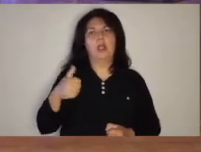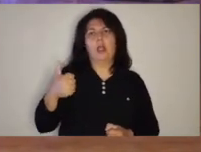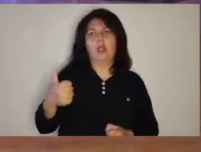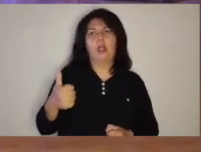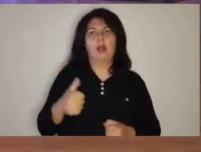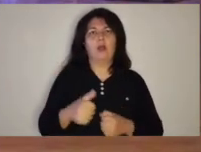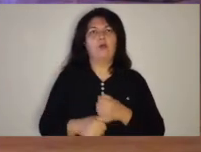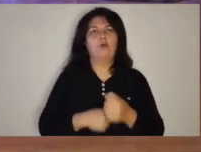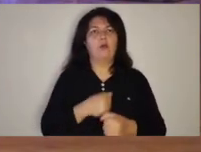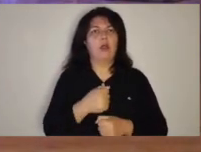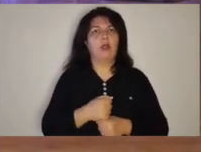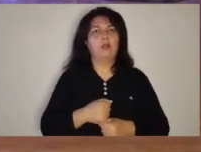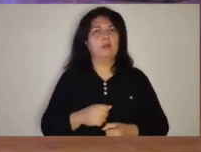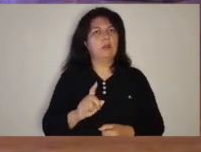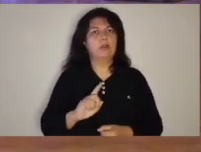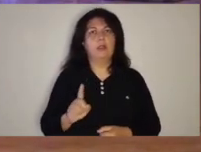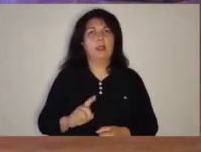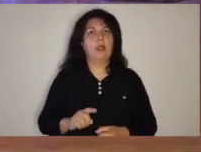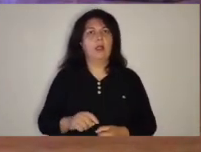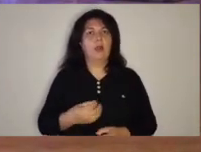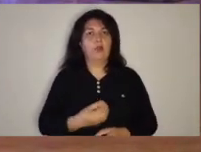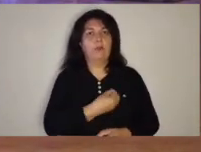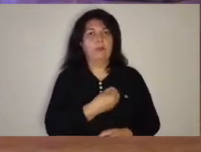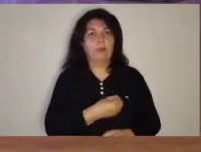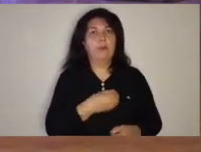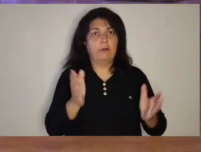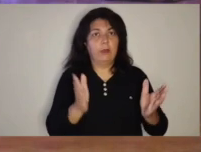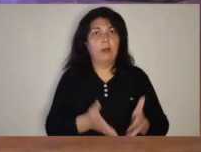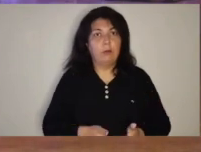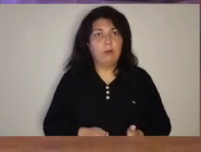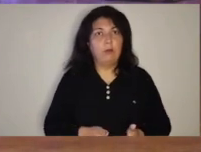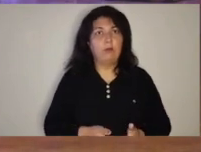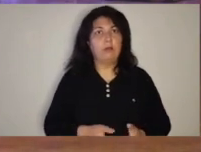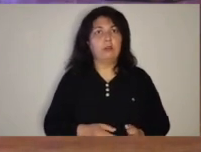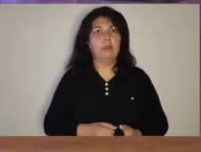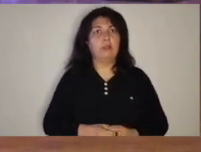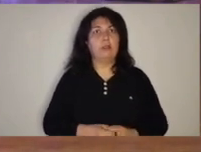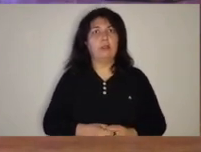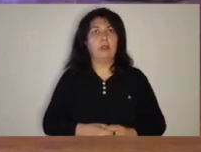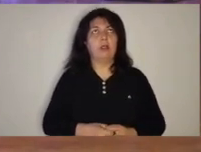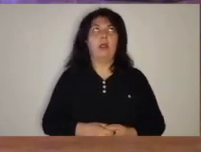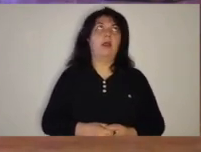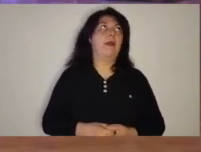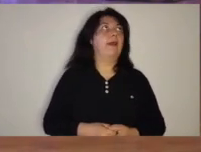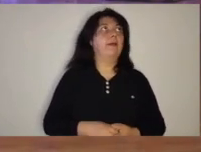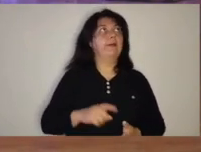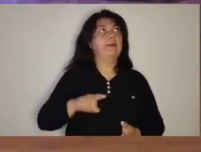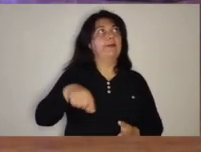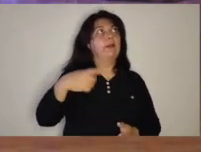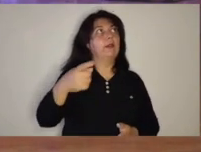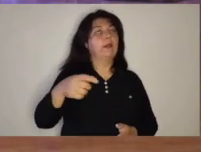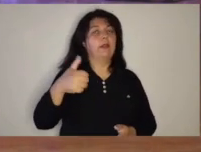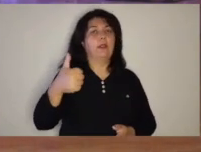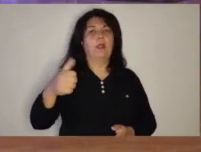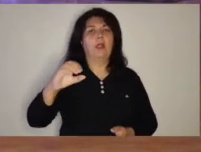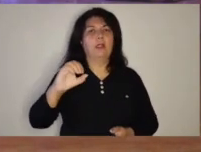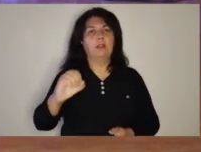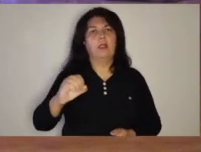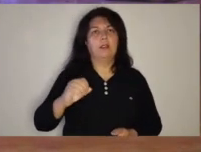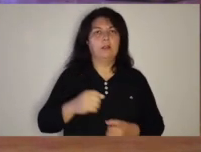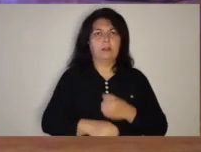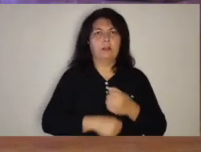Daqui a 1 ano, daqui a 10 anos. Não, irmãos, estou falando para você viver hoje de forma